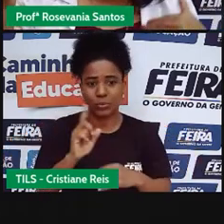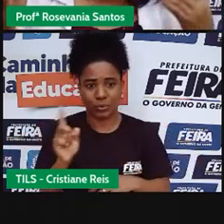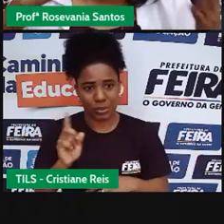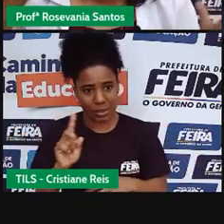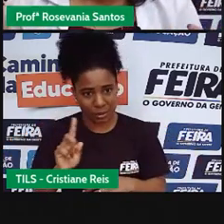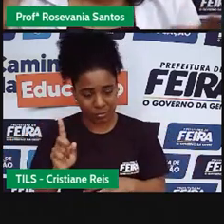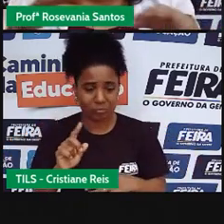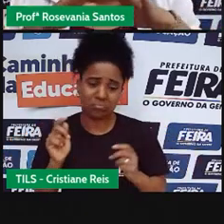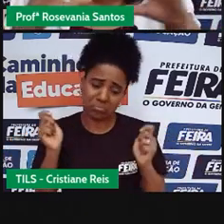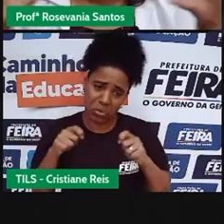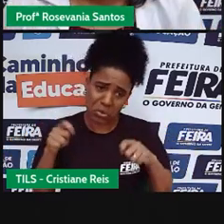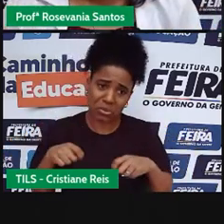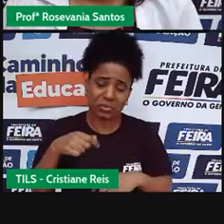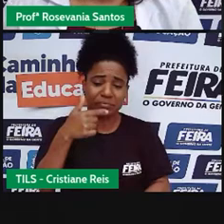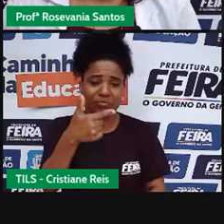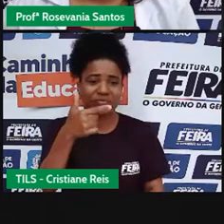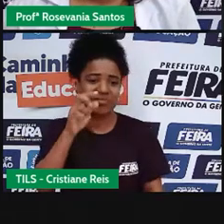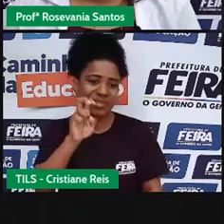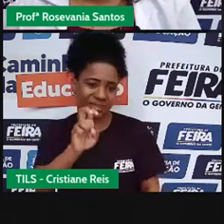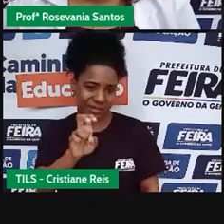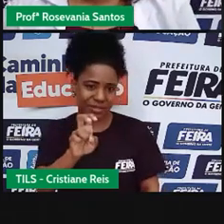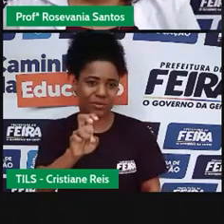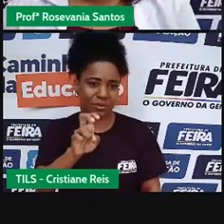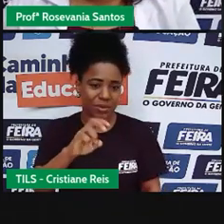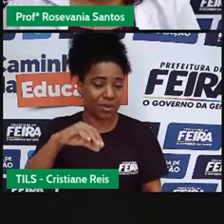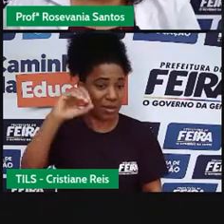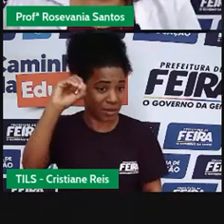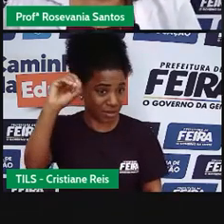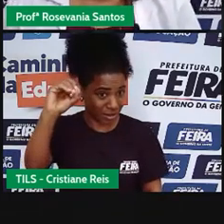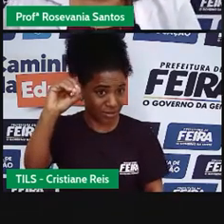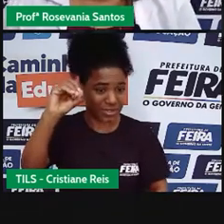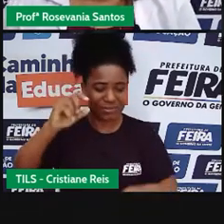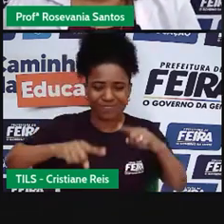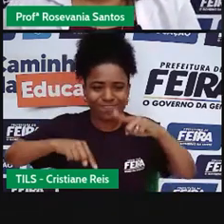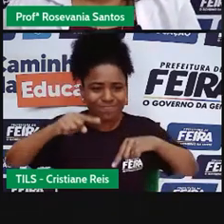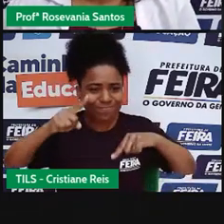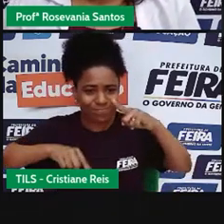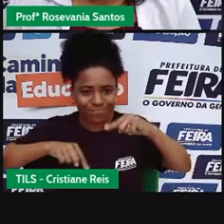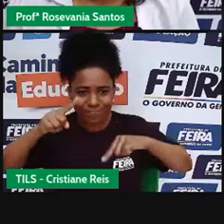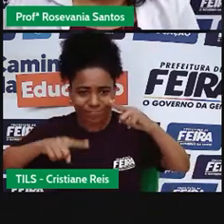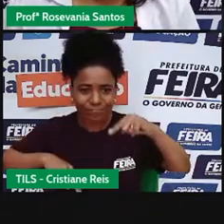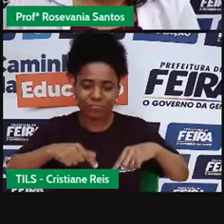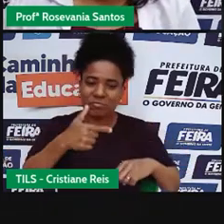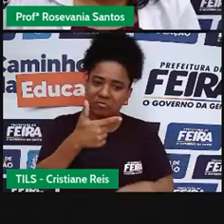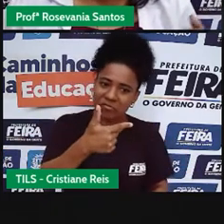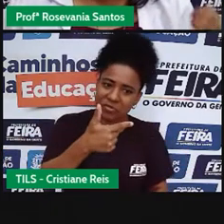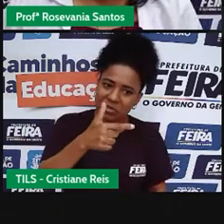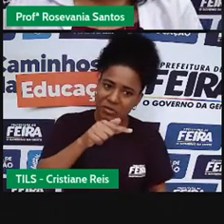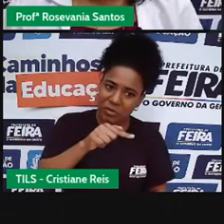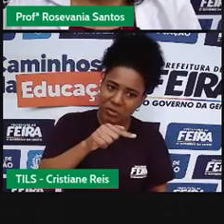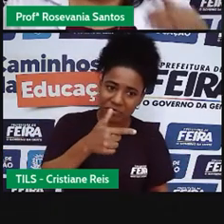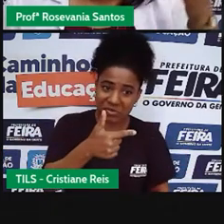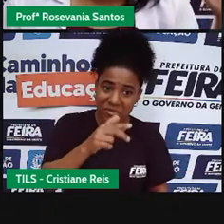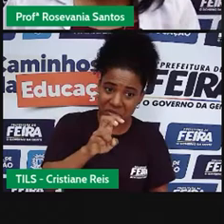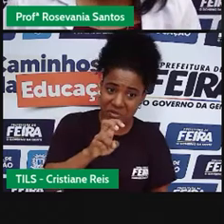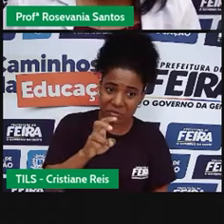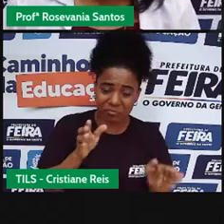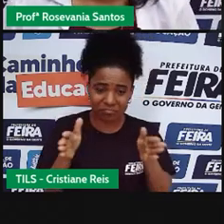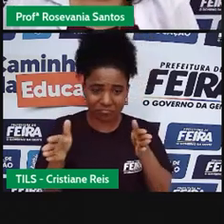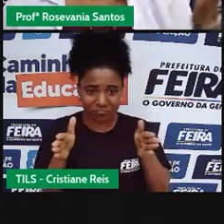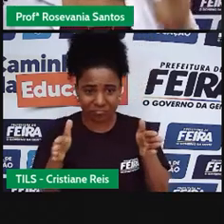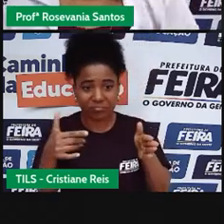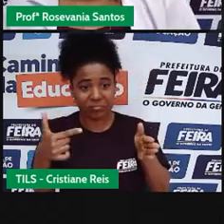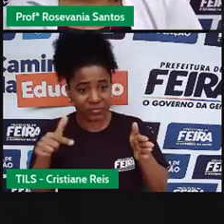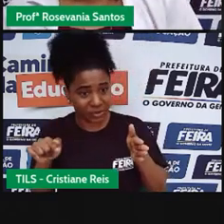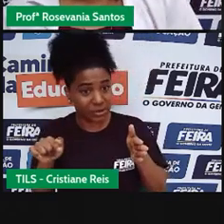22, 25 graus, sempre variando, né, nessa faixa aí, né, 27, a depender da estação do ano. Vocês sabem